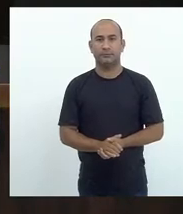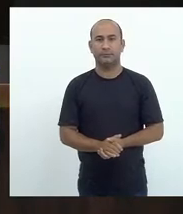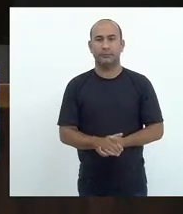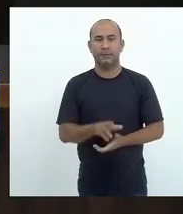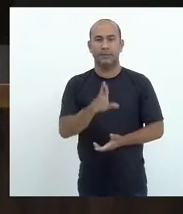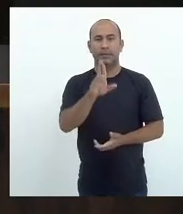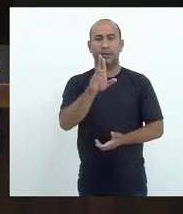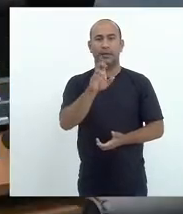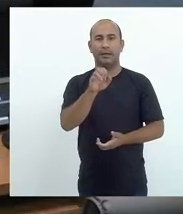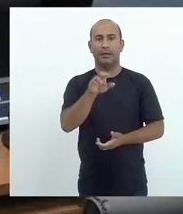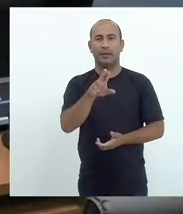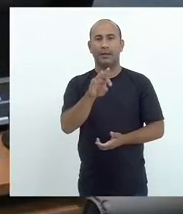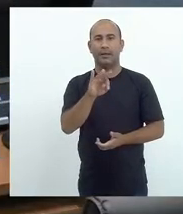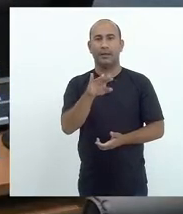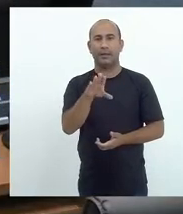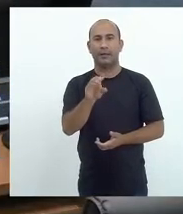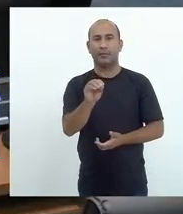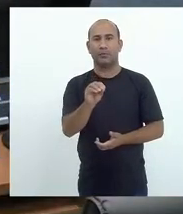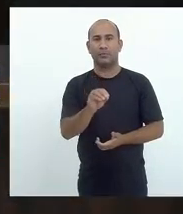Renato Zaca, está aí, deputado?